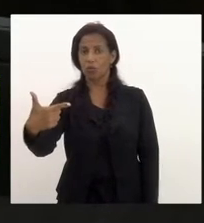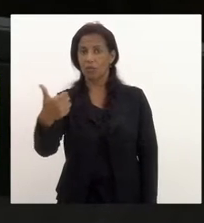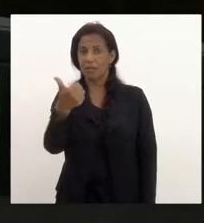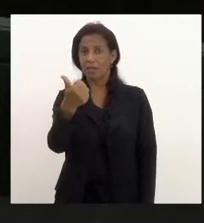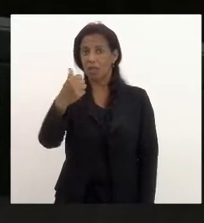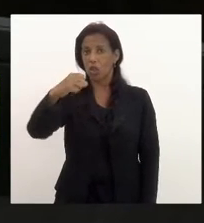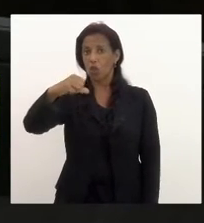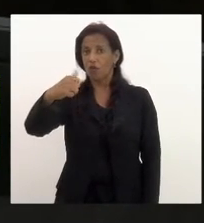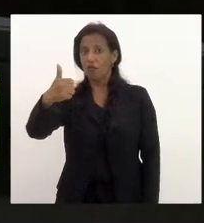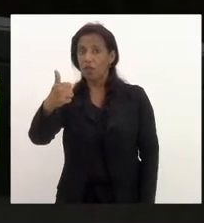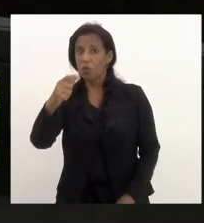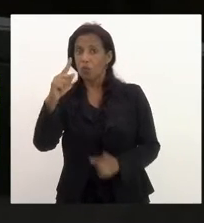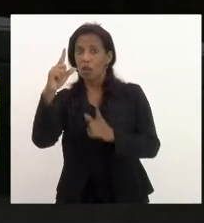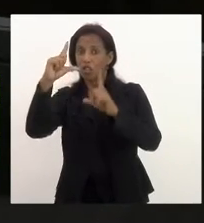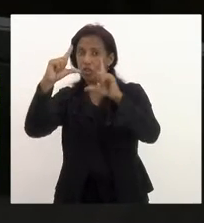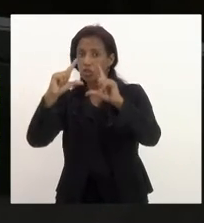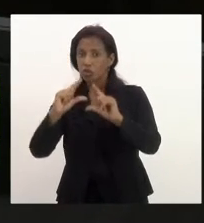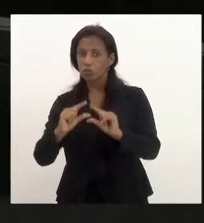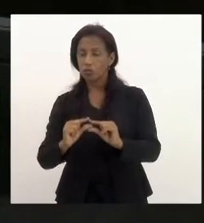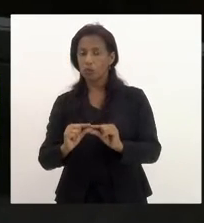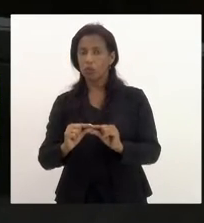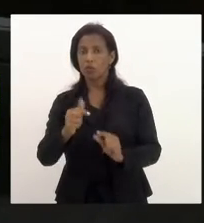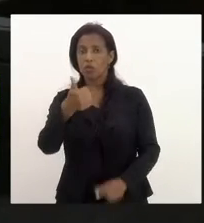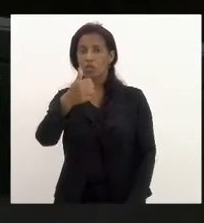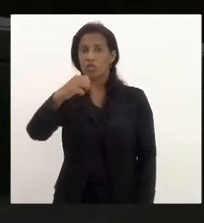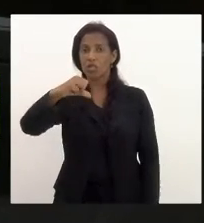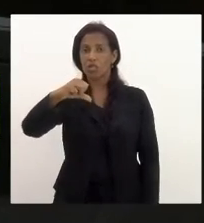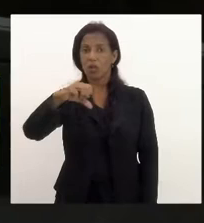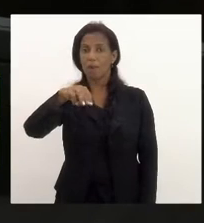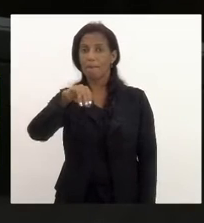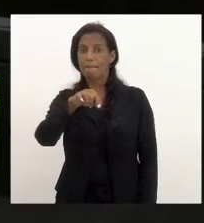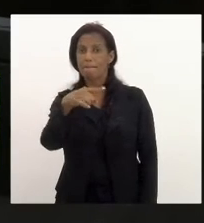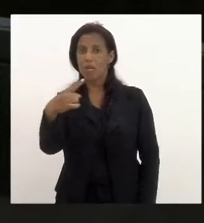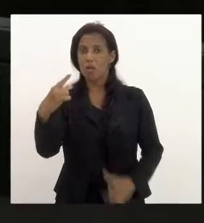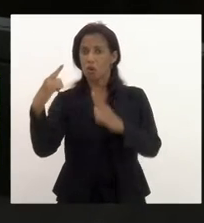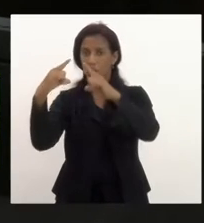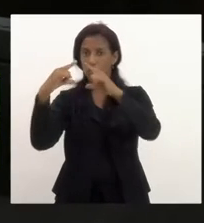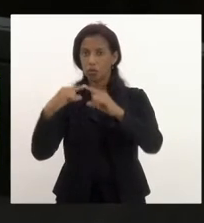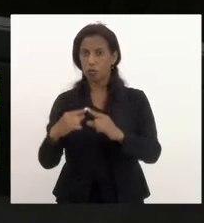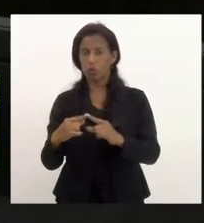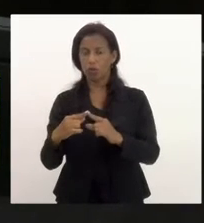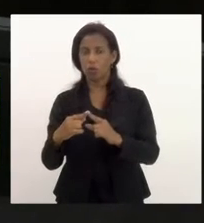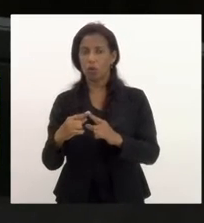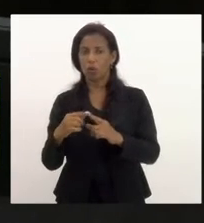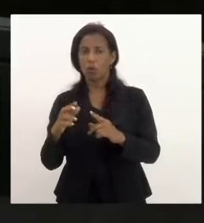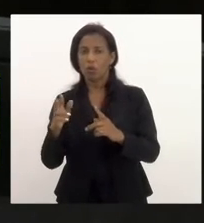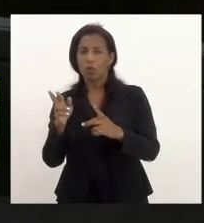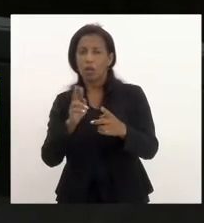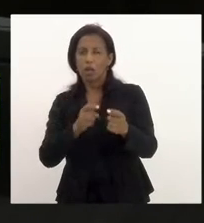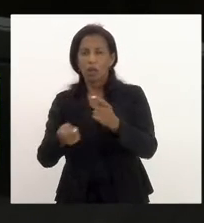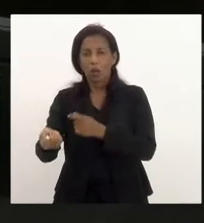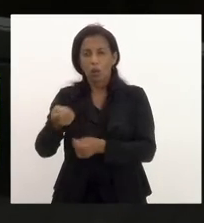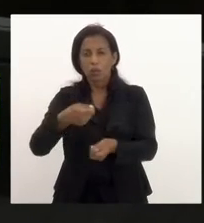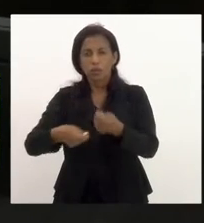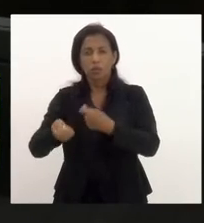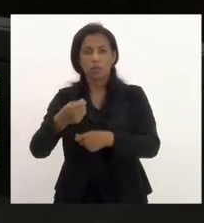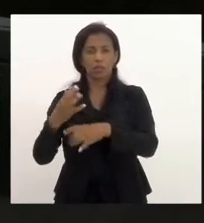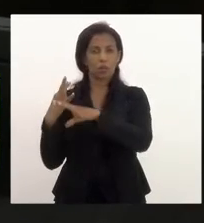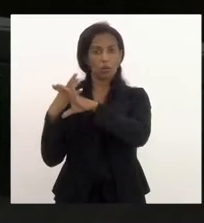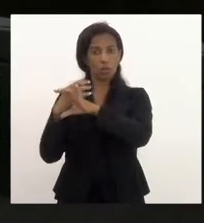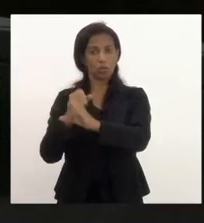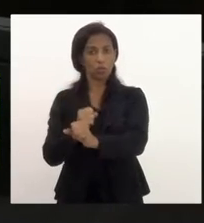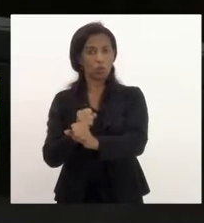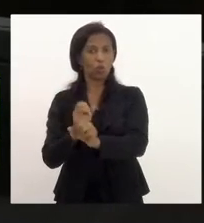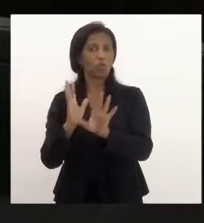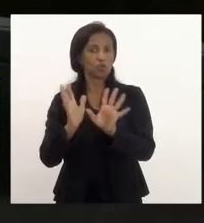nós reduzimos de 19 bilhões na renegociação que nós estamos produzindo na no G cálculos que